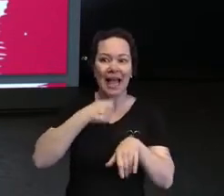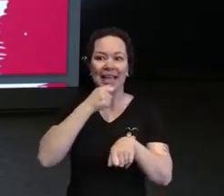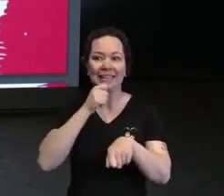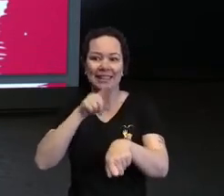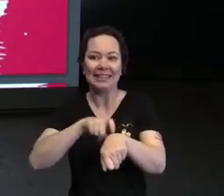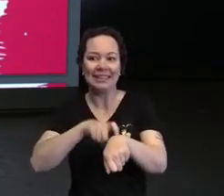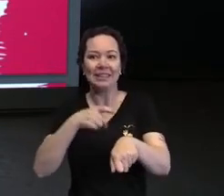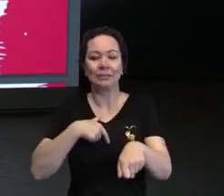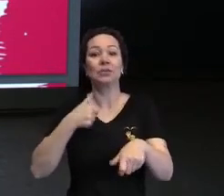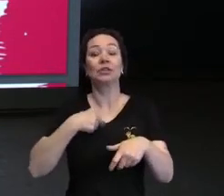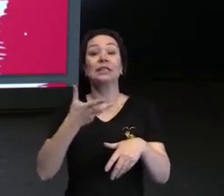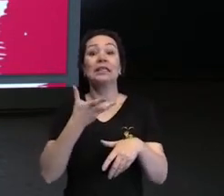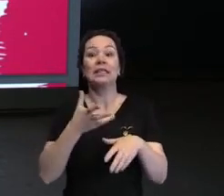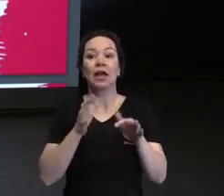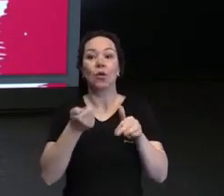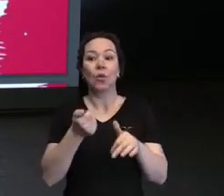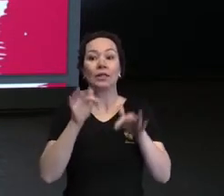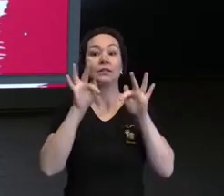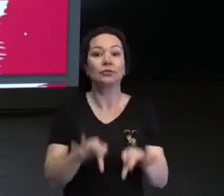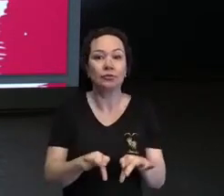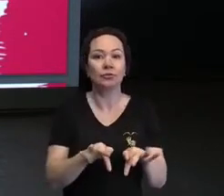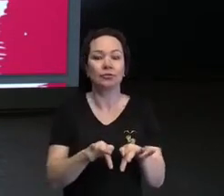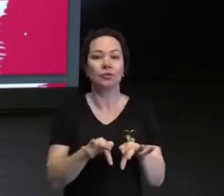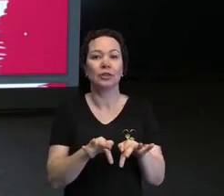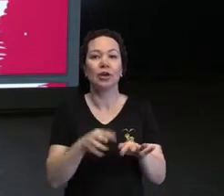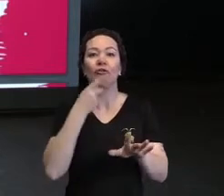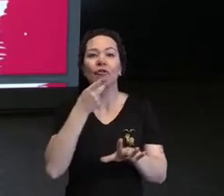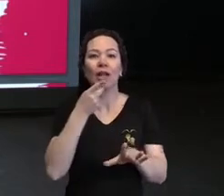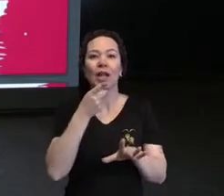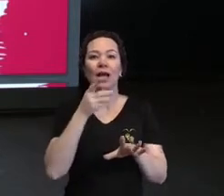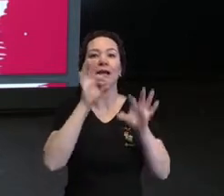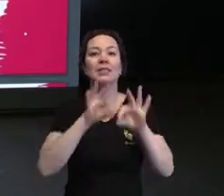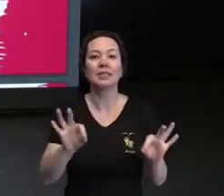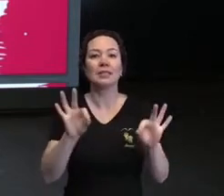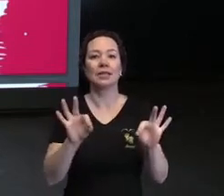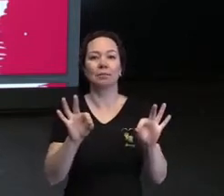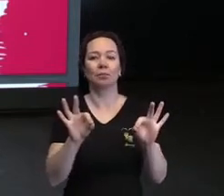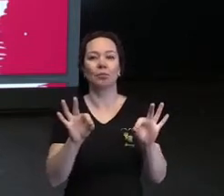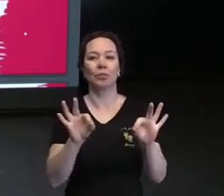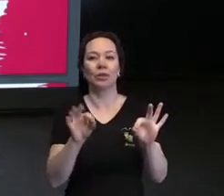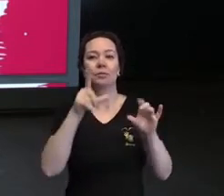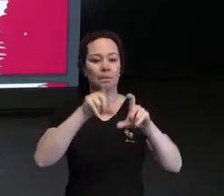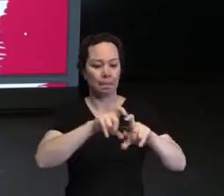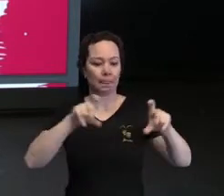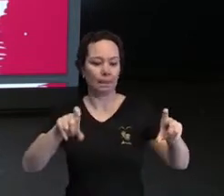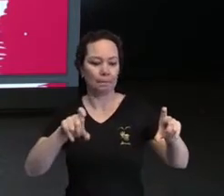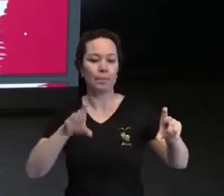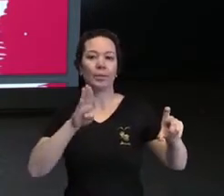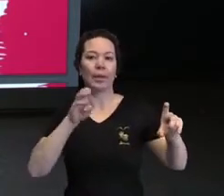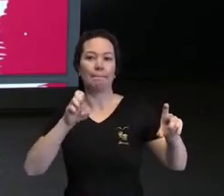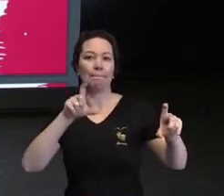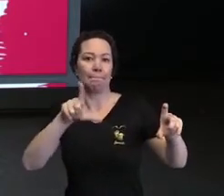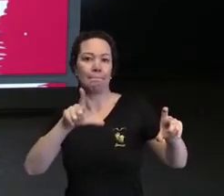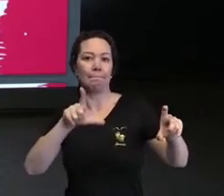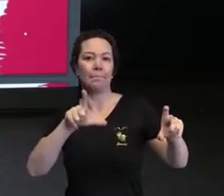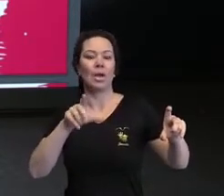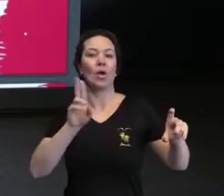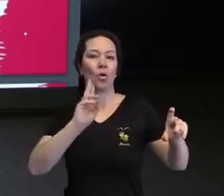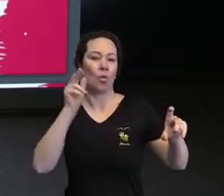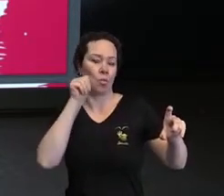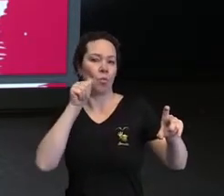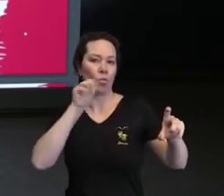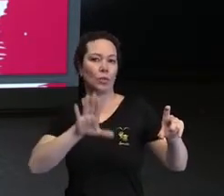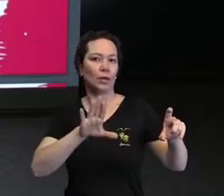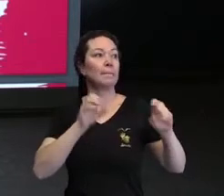de finalizar com um mísero um mísero uma fala da Bell hooks que eu gosto de falar sobre